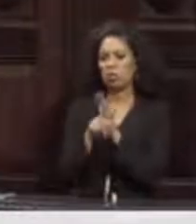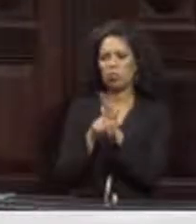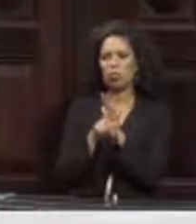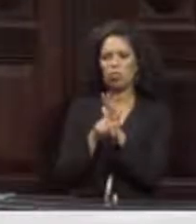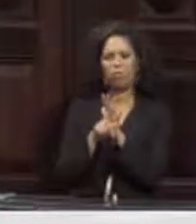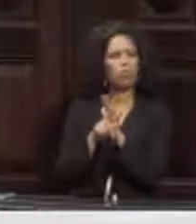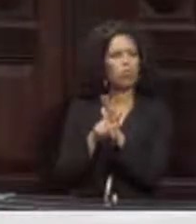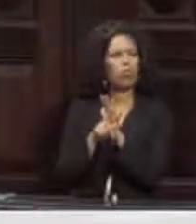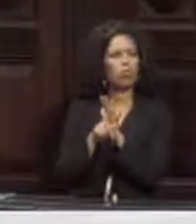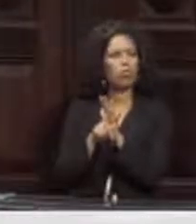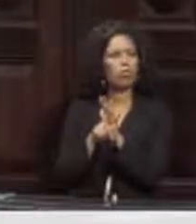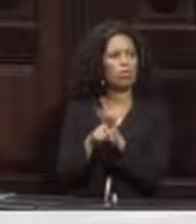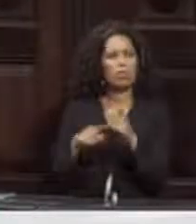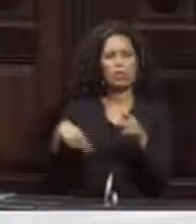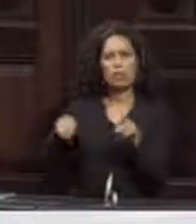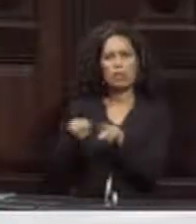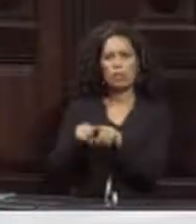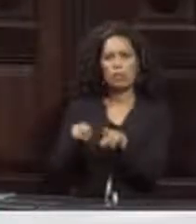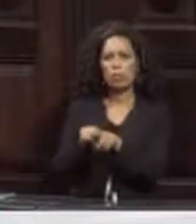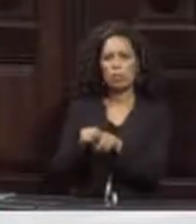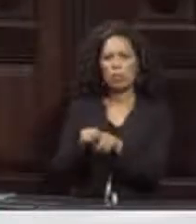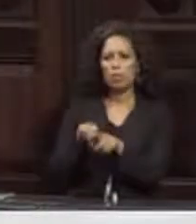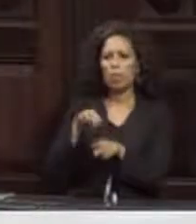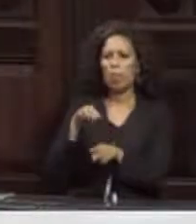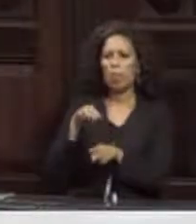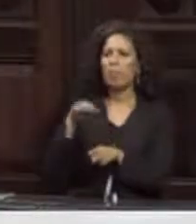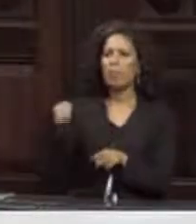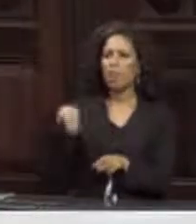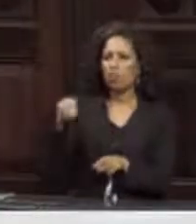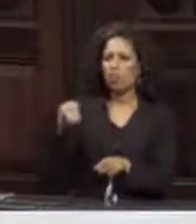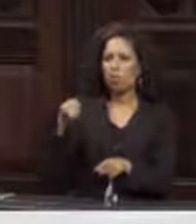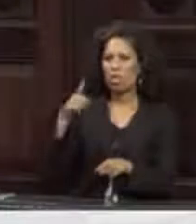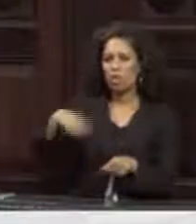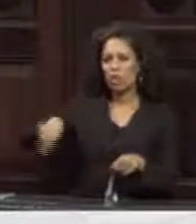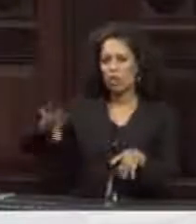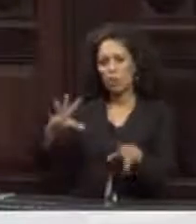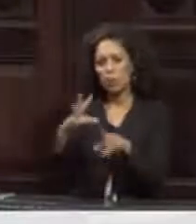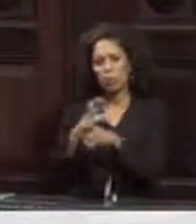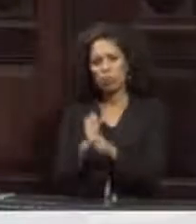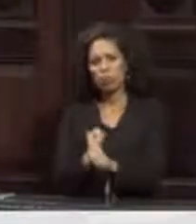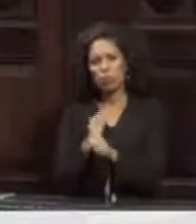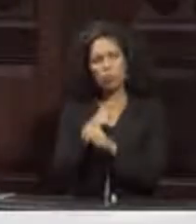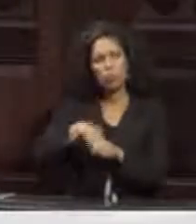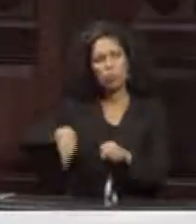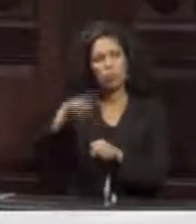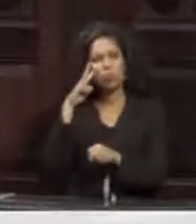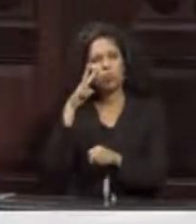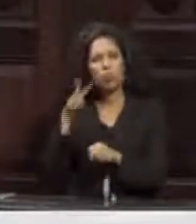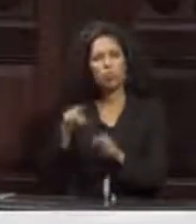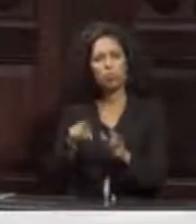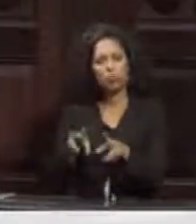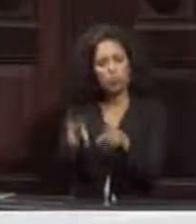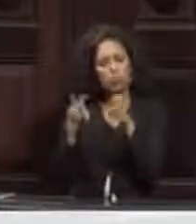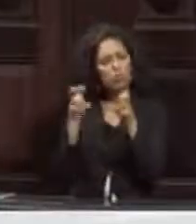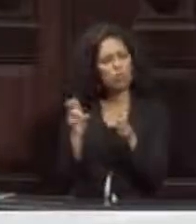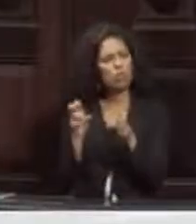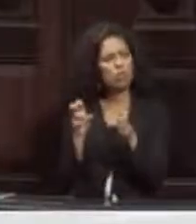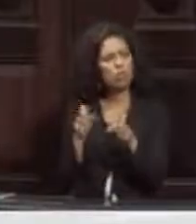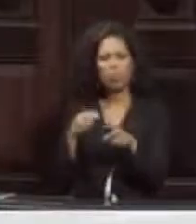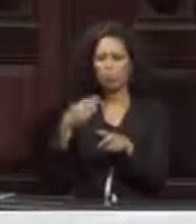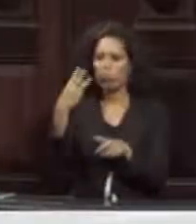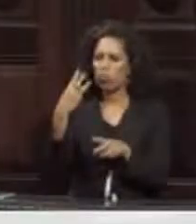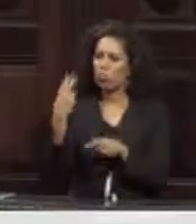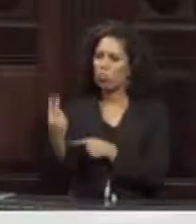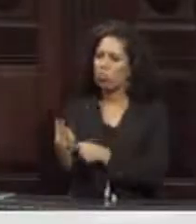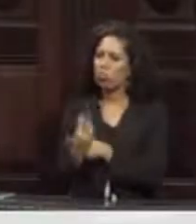fazemos uma conta matemática preliminar, nós vamos verificar que os três